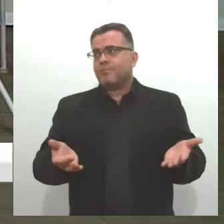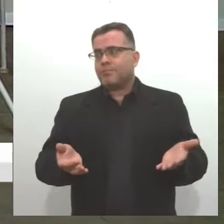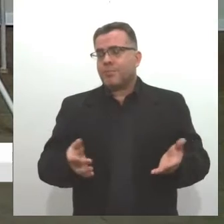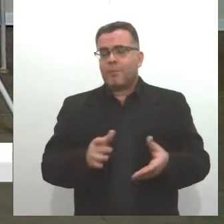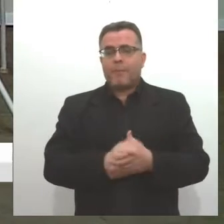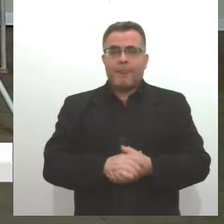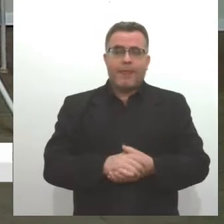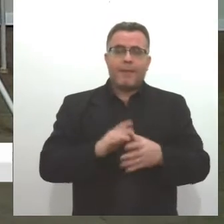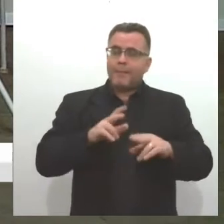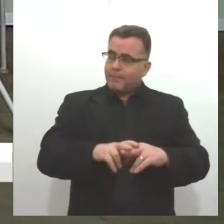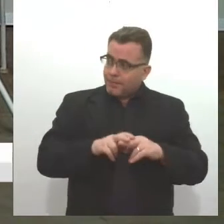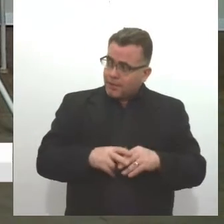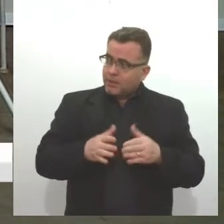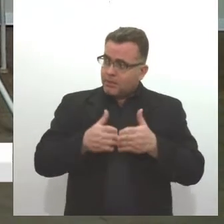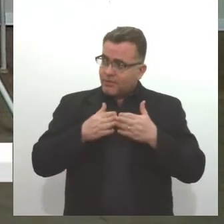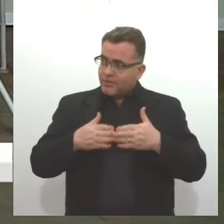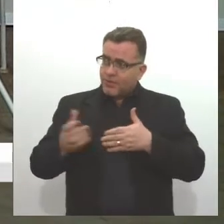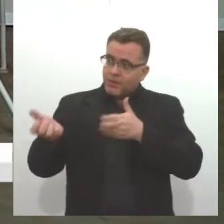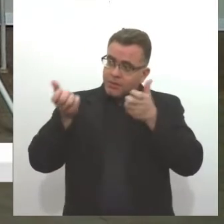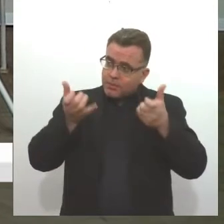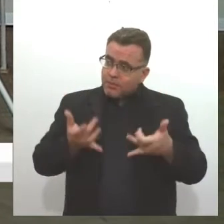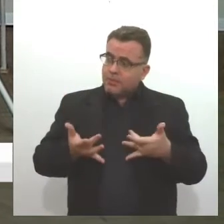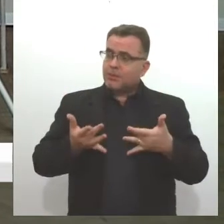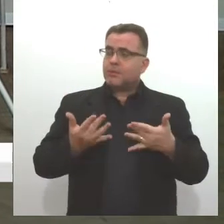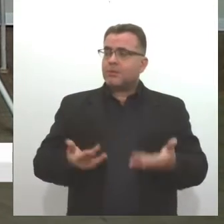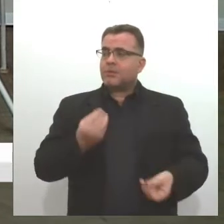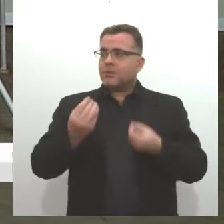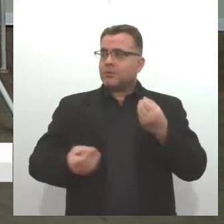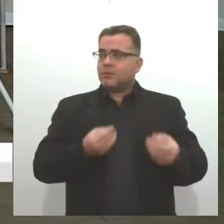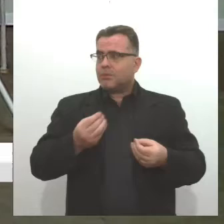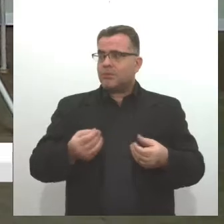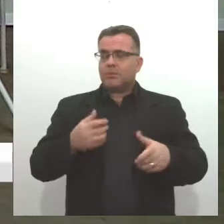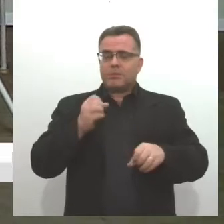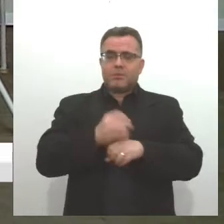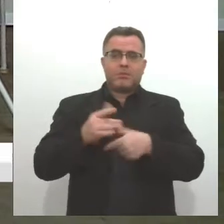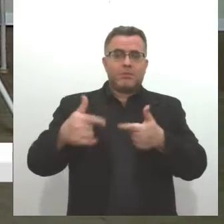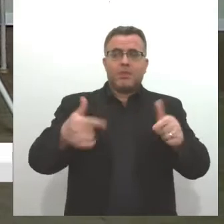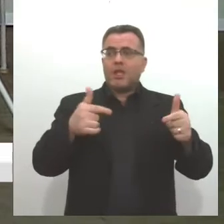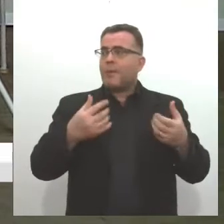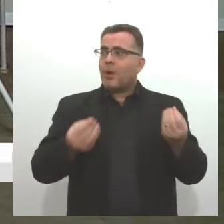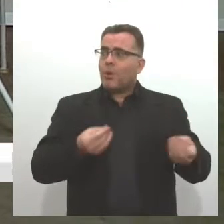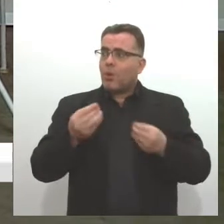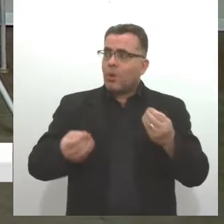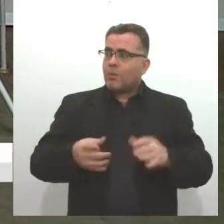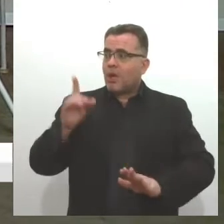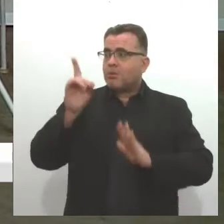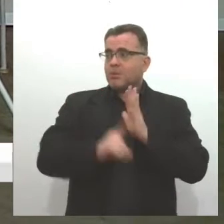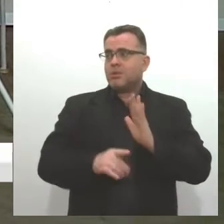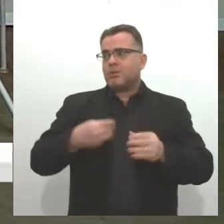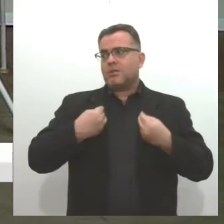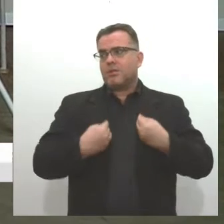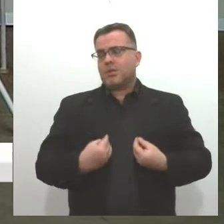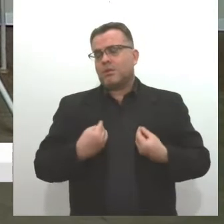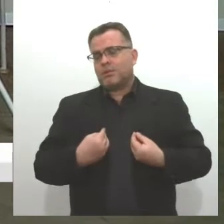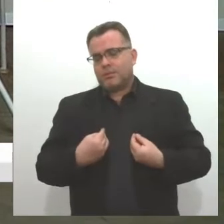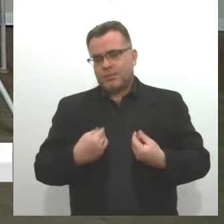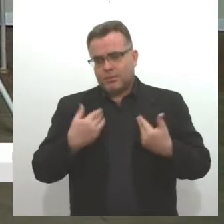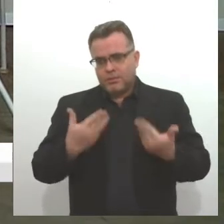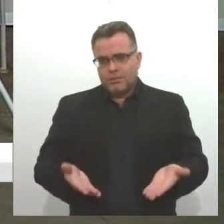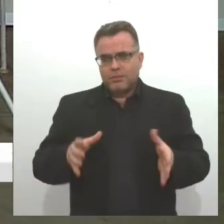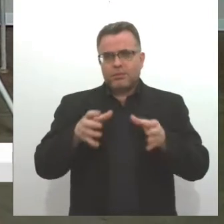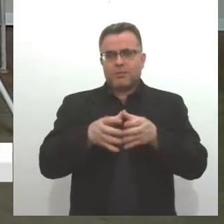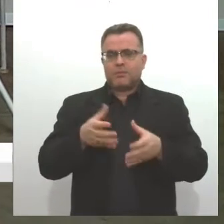Então, queria que vocês colocassem principalmente sobre a questão do mercado de trabalho, porque aí é uma garantia de sobrevivência também para esse grupo,